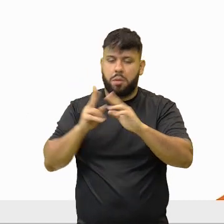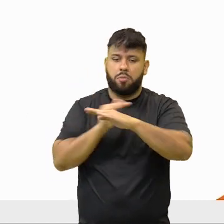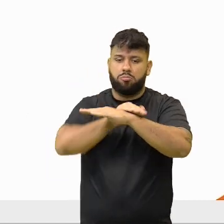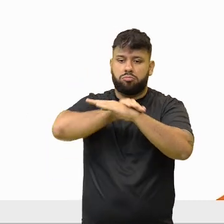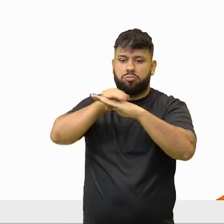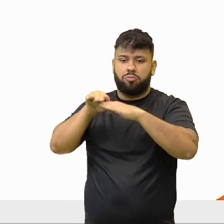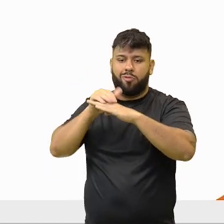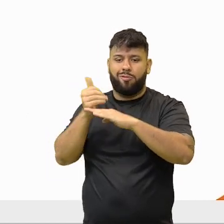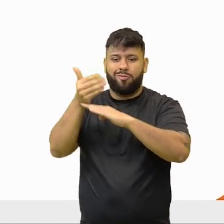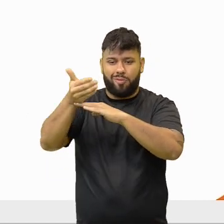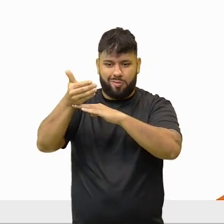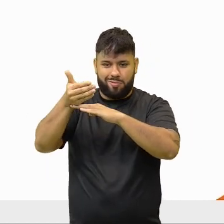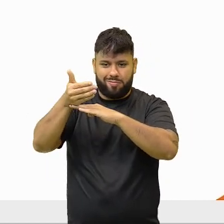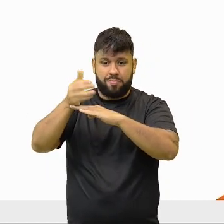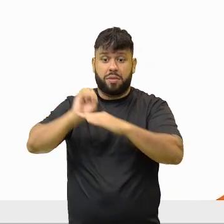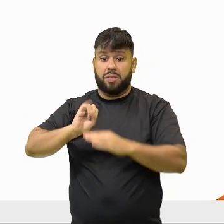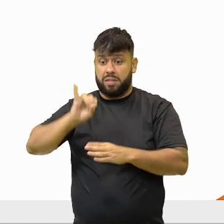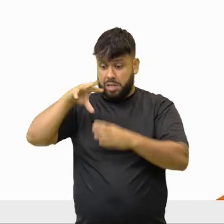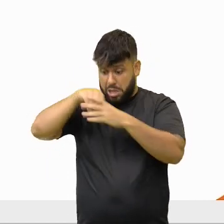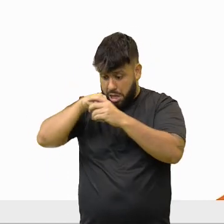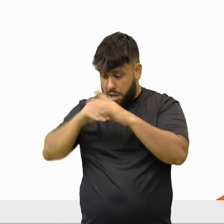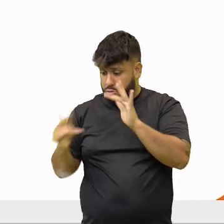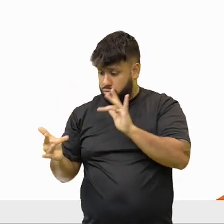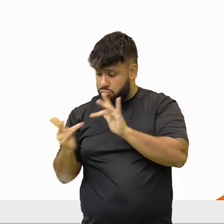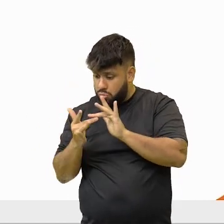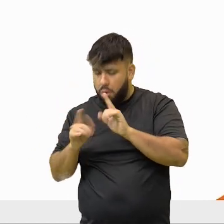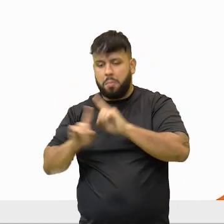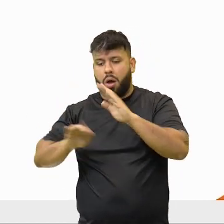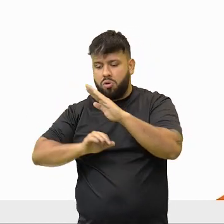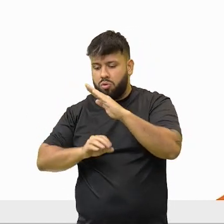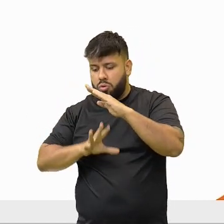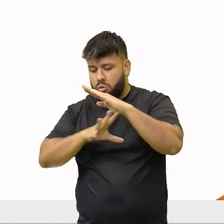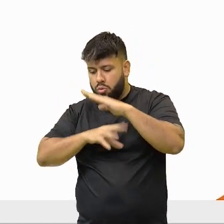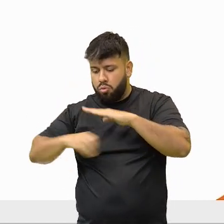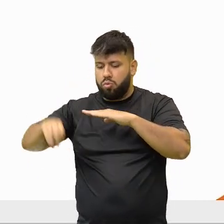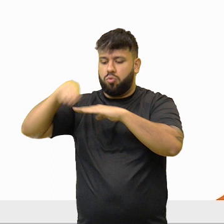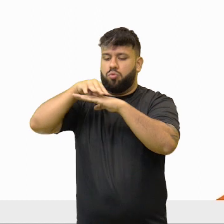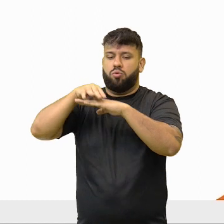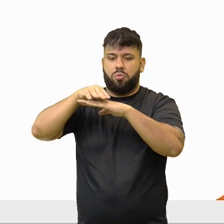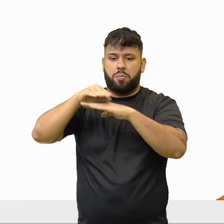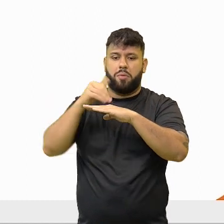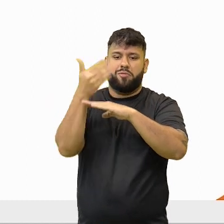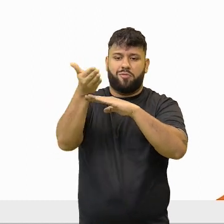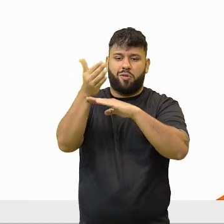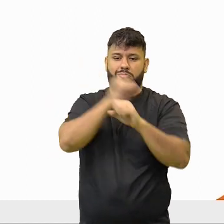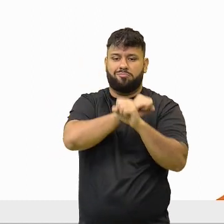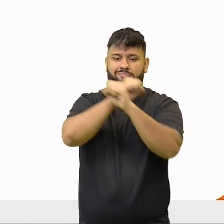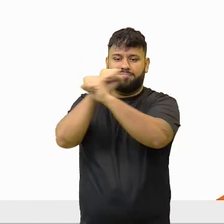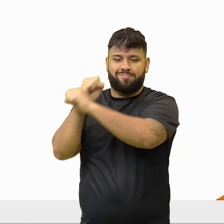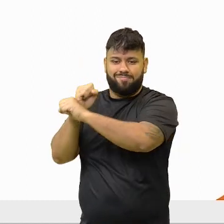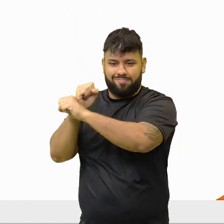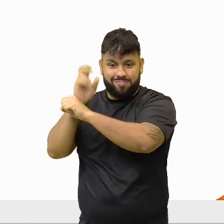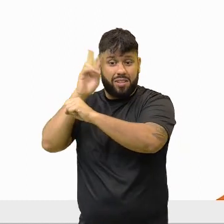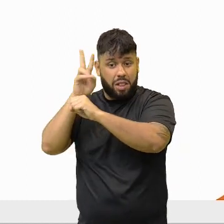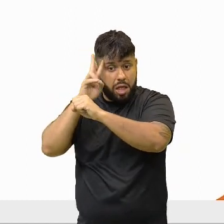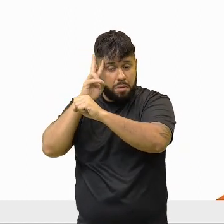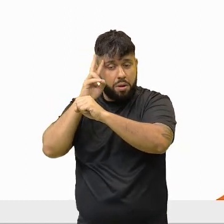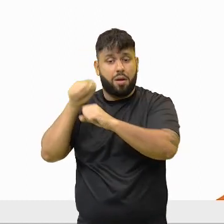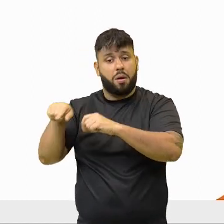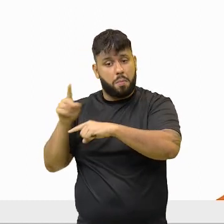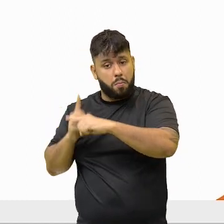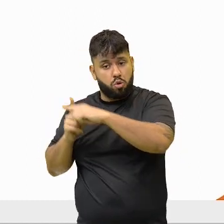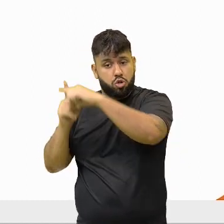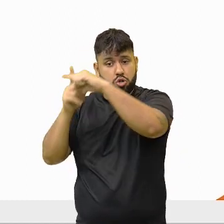a carga foi absorvida dentro, ela vai automaticamente, pela blindagem, fluir para fora, fazendo com que a carga positiva